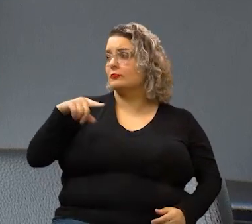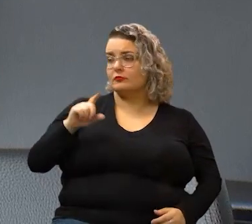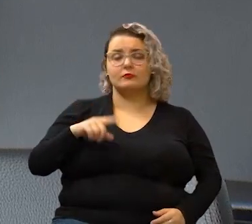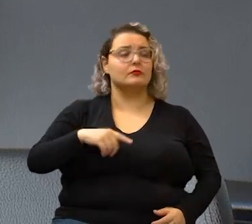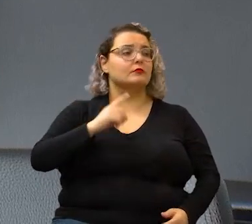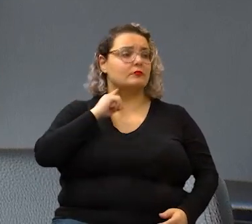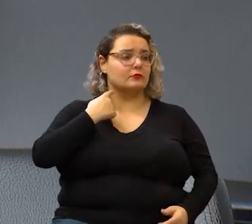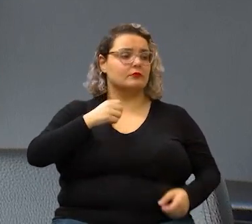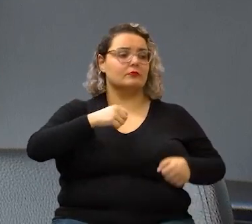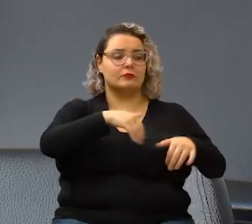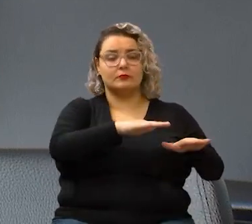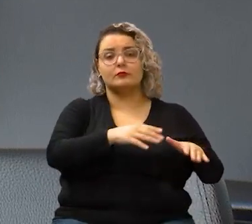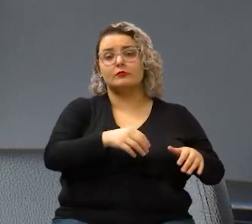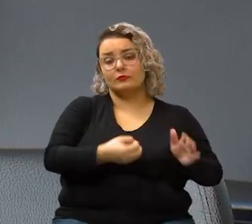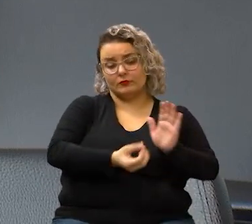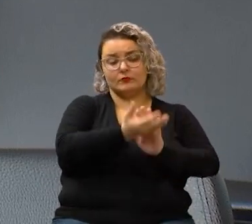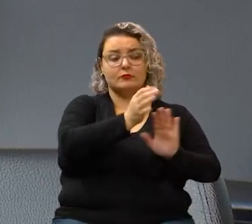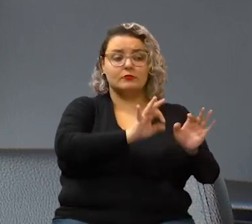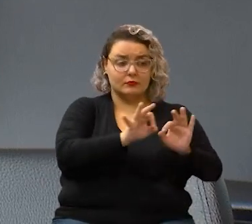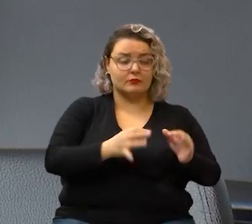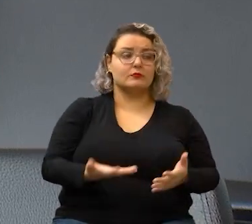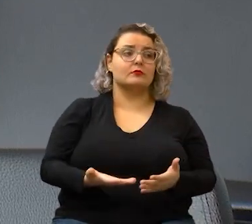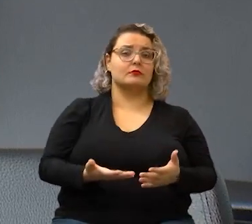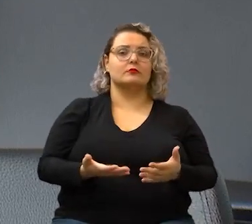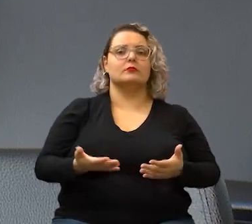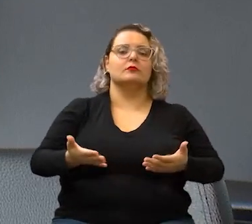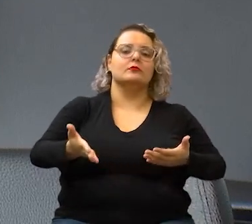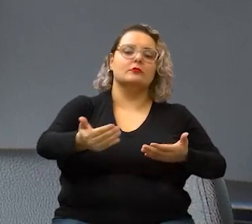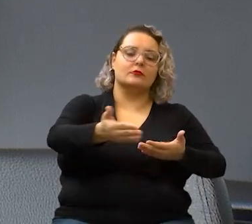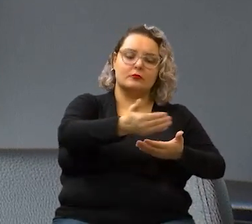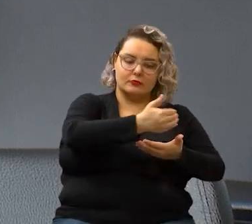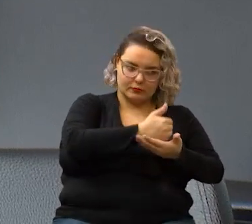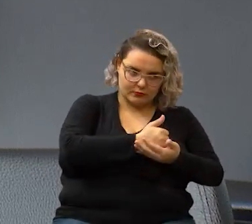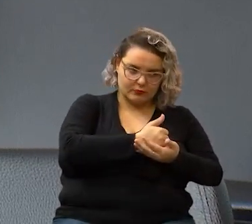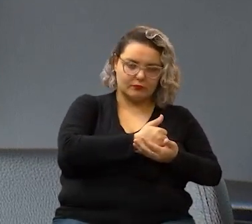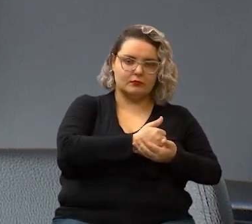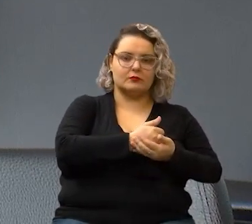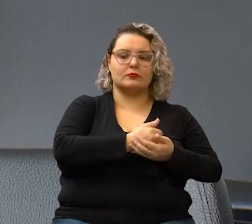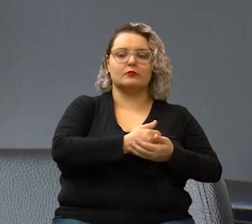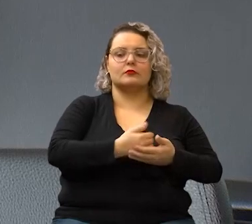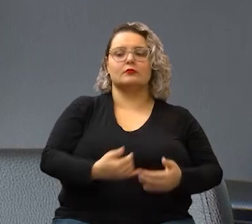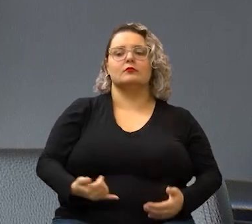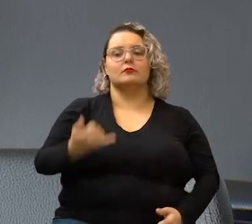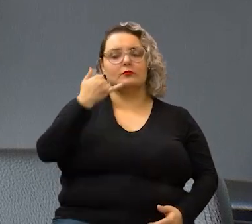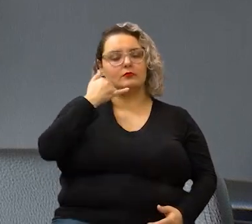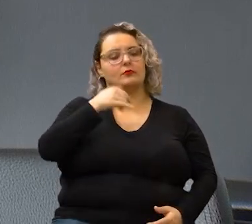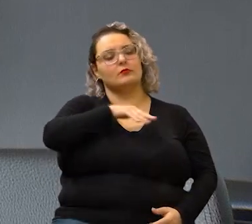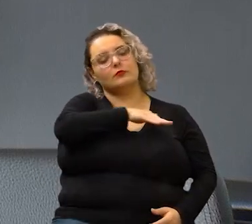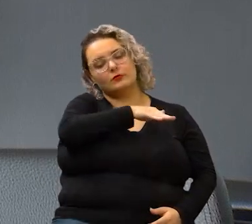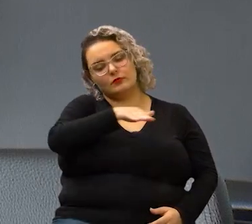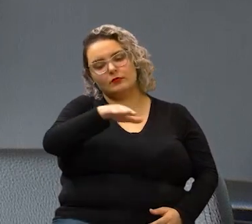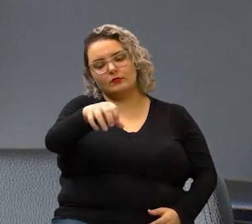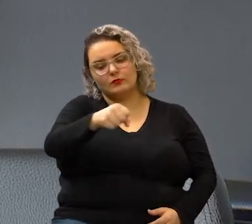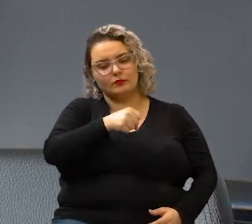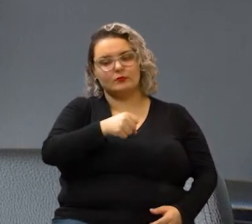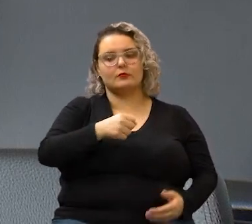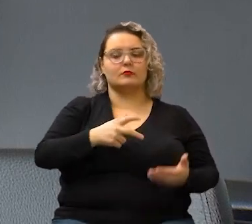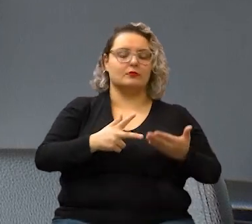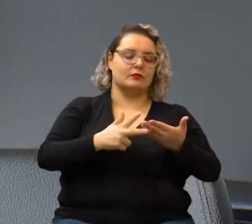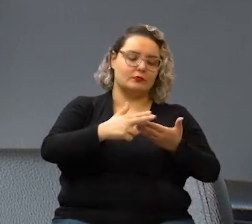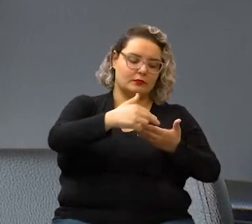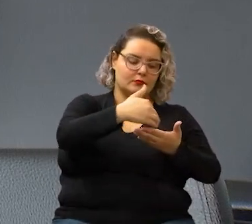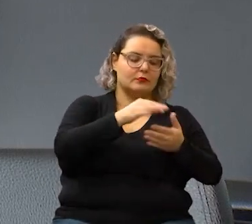descartável. Então é onde que eu criei esse projeto, que eu recolho. As pessoas me ligam, eu pego,